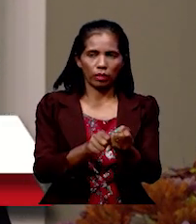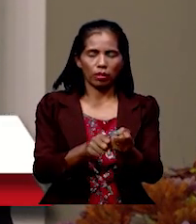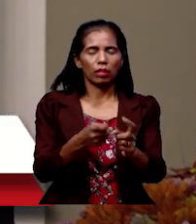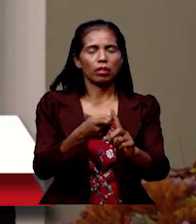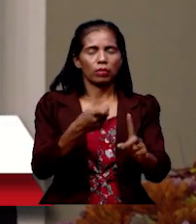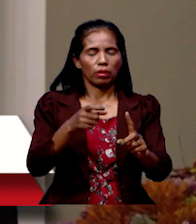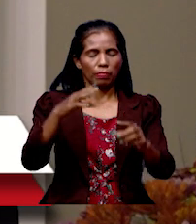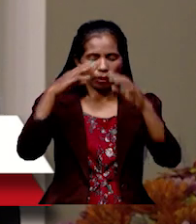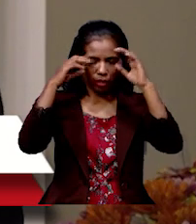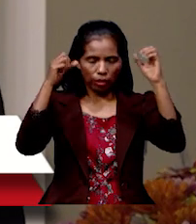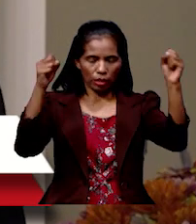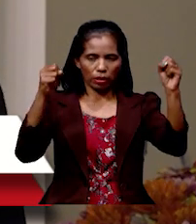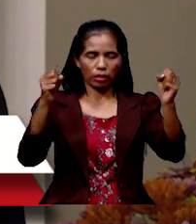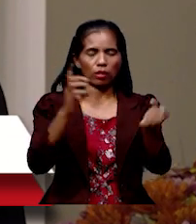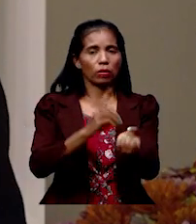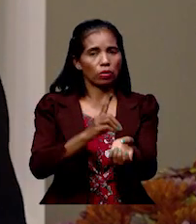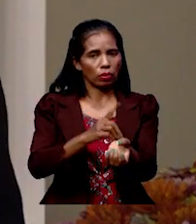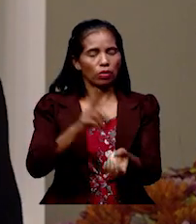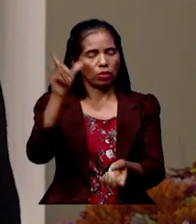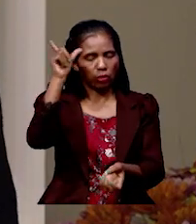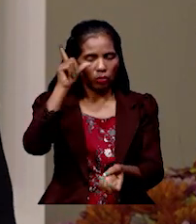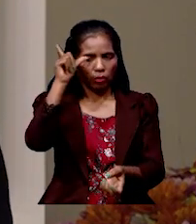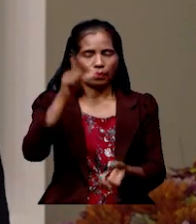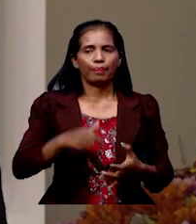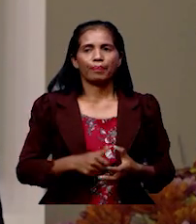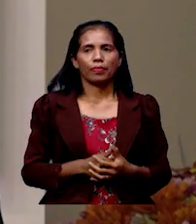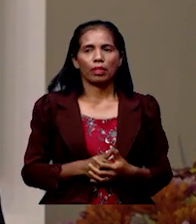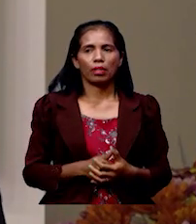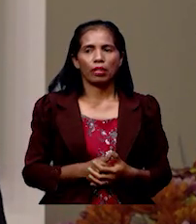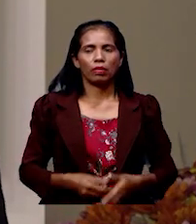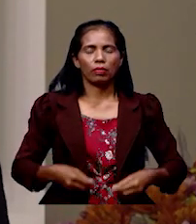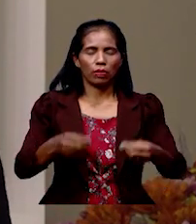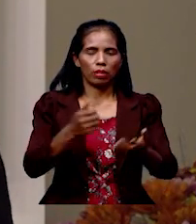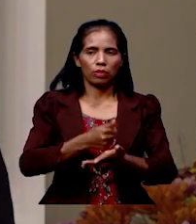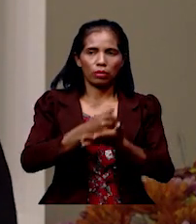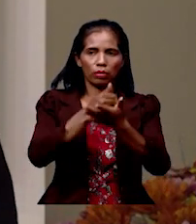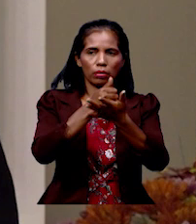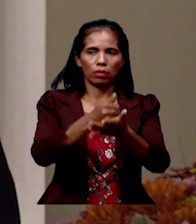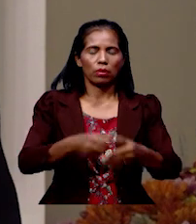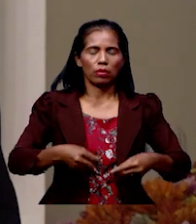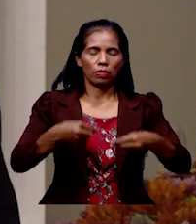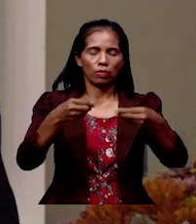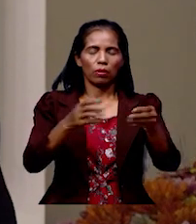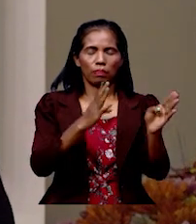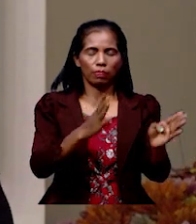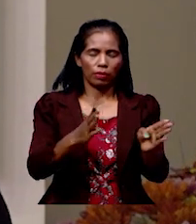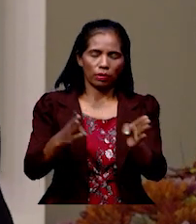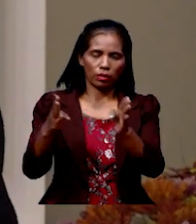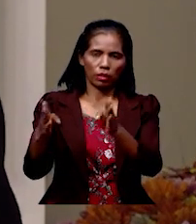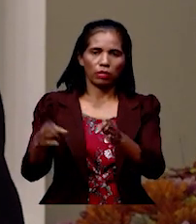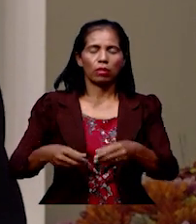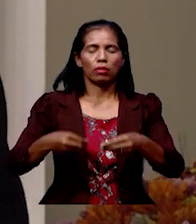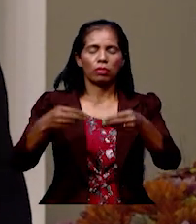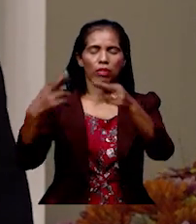da República, Sr. Dr. Francisco Guterres Luolo, o qual facilitou a aceleração do processo de remodelação